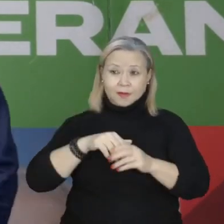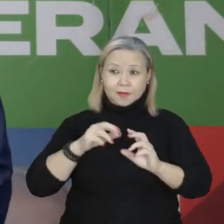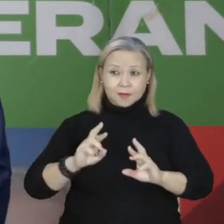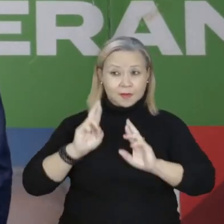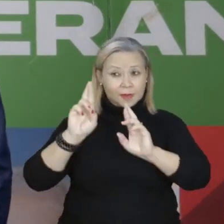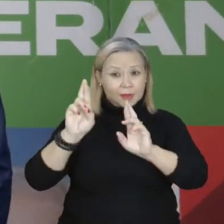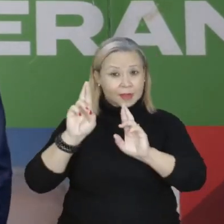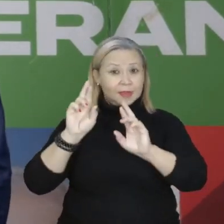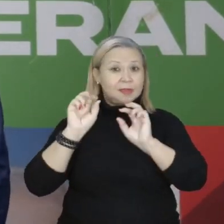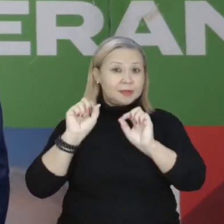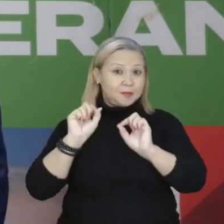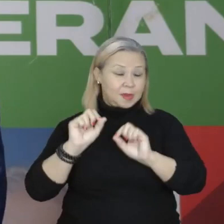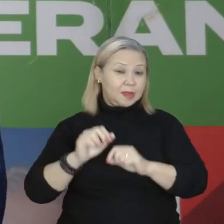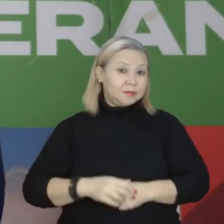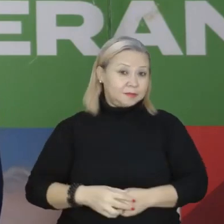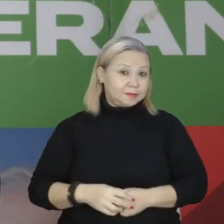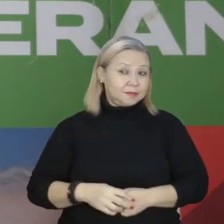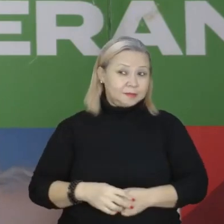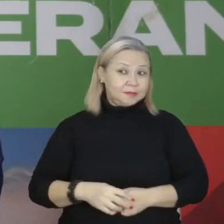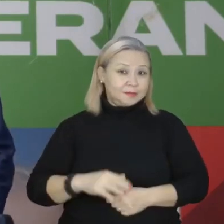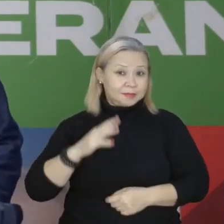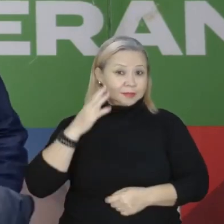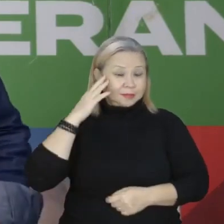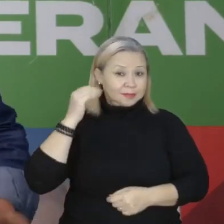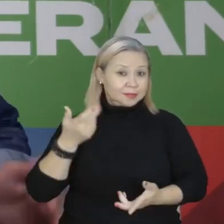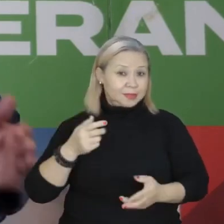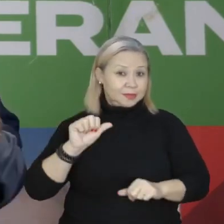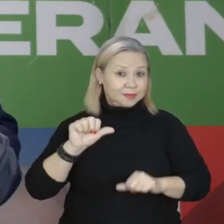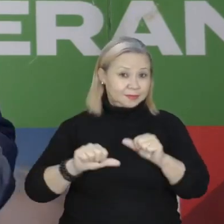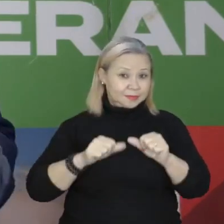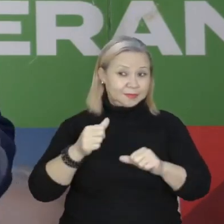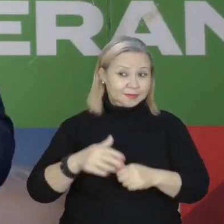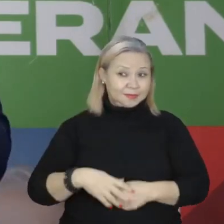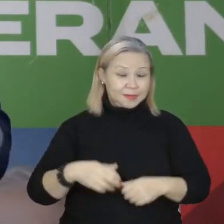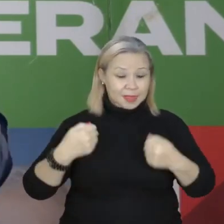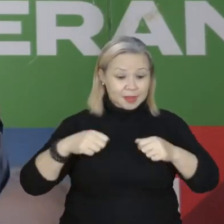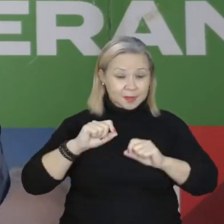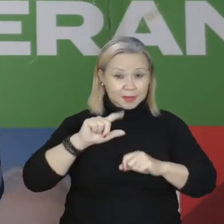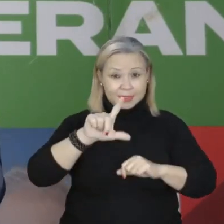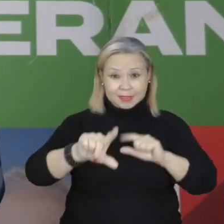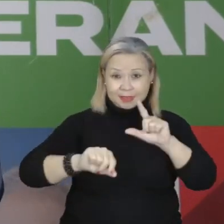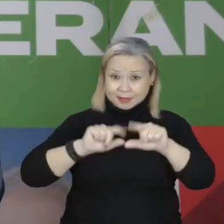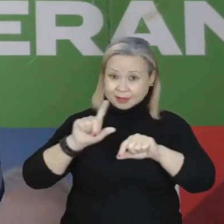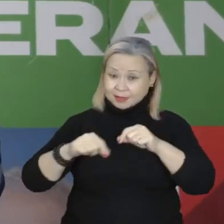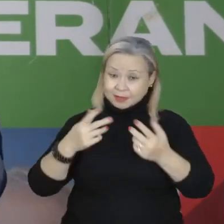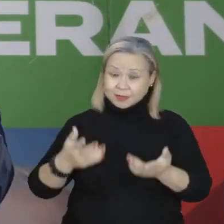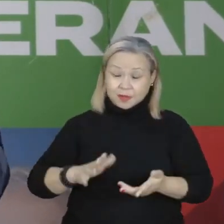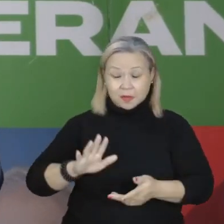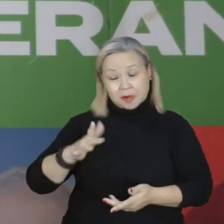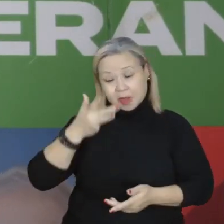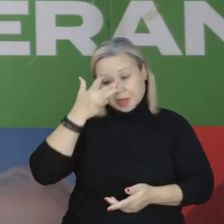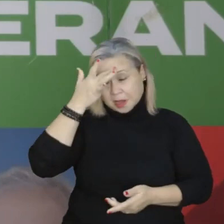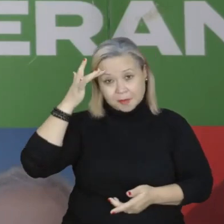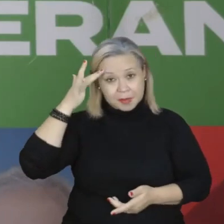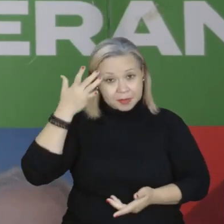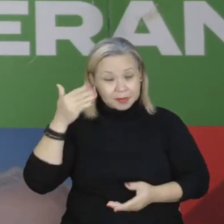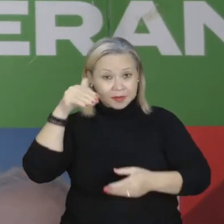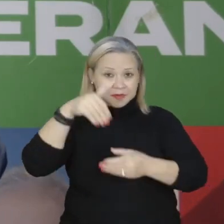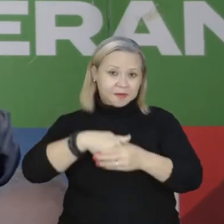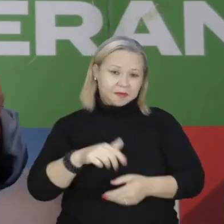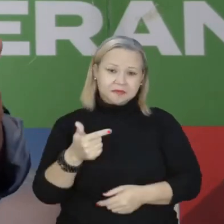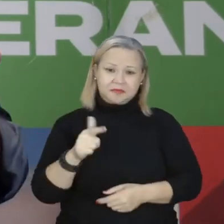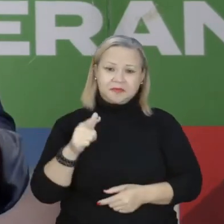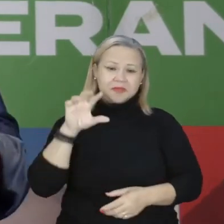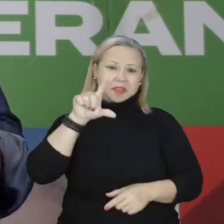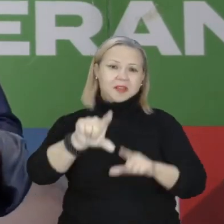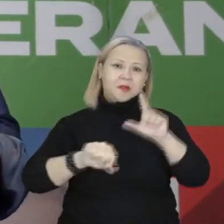até convencê-la, sabe, de que você tem que escolher, você não tem jeito. Você não tem muita opção, você só